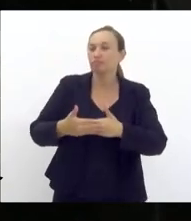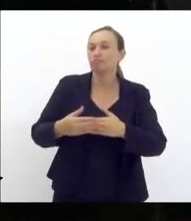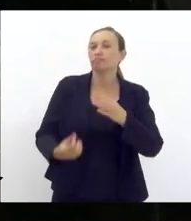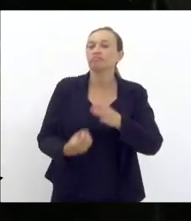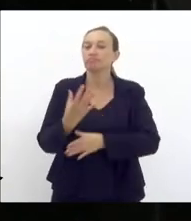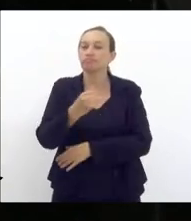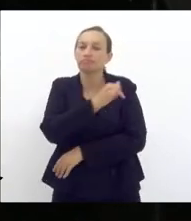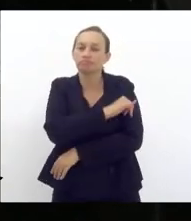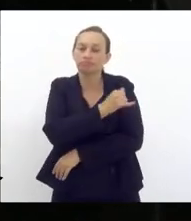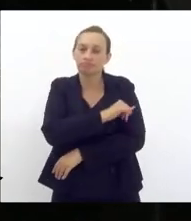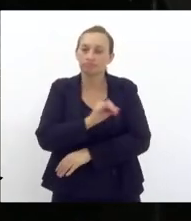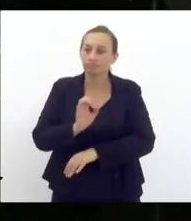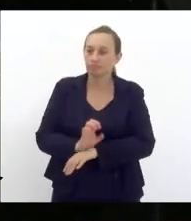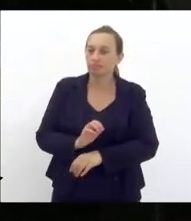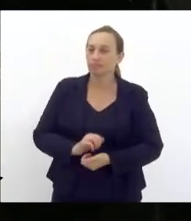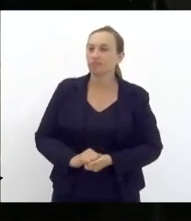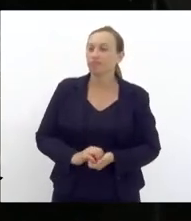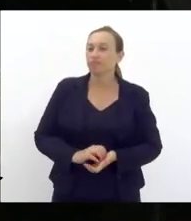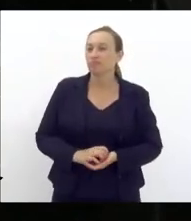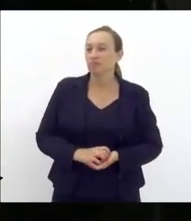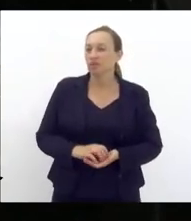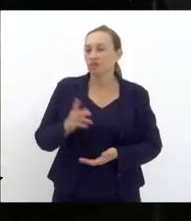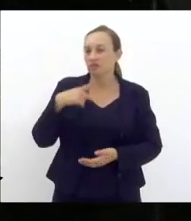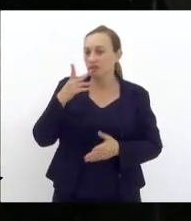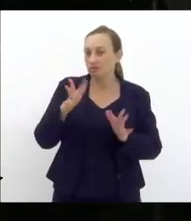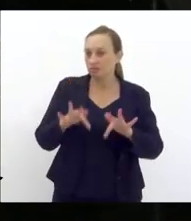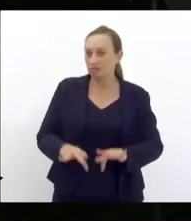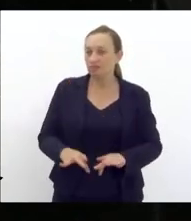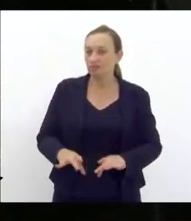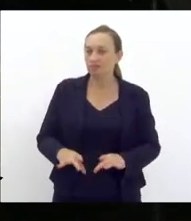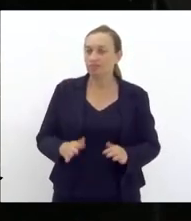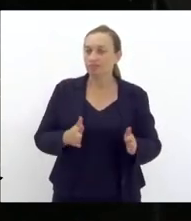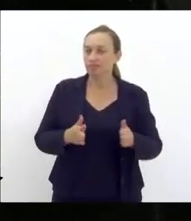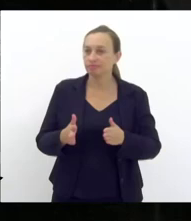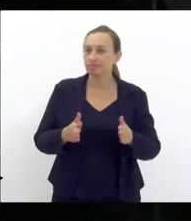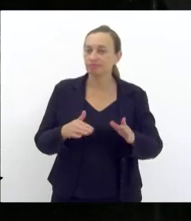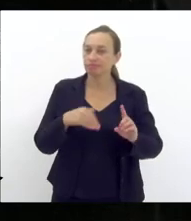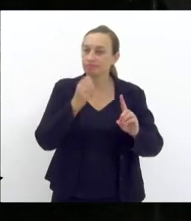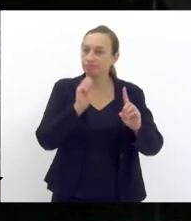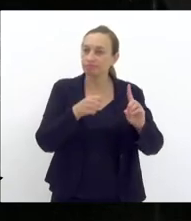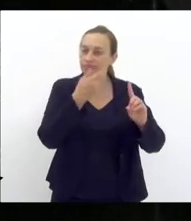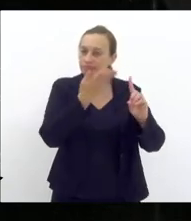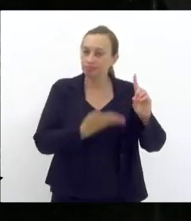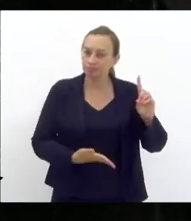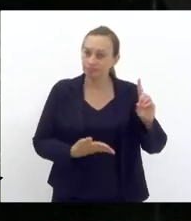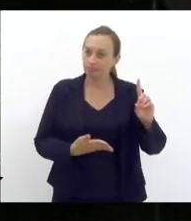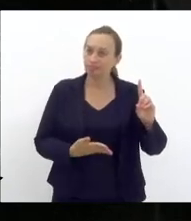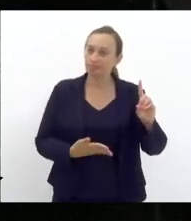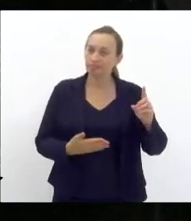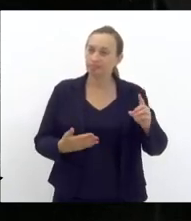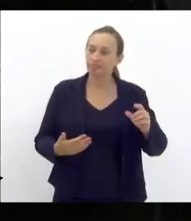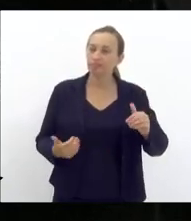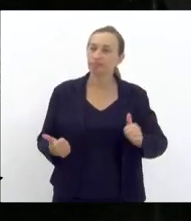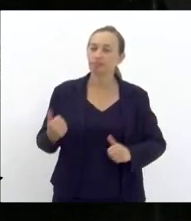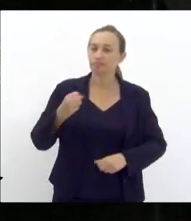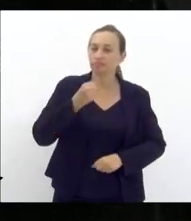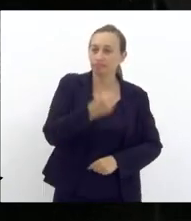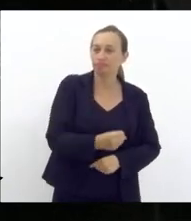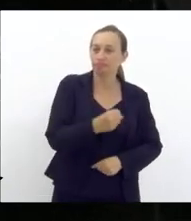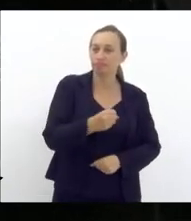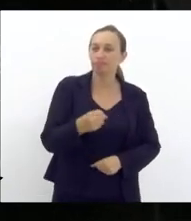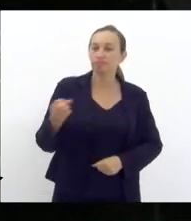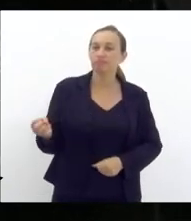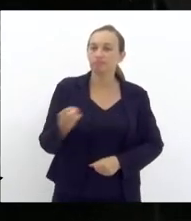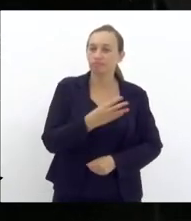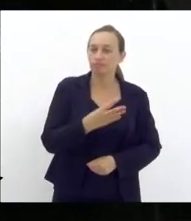do de Janeiro e eu queria só finalizar falando que durante a cerimônia de posse do novo diretor-geral do departamento